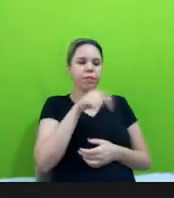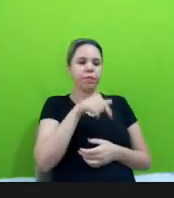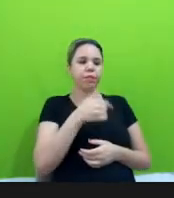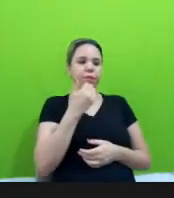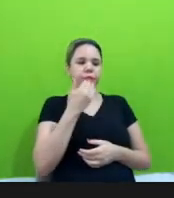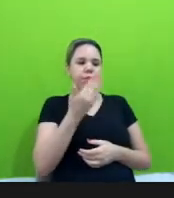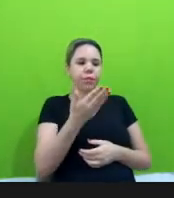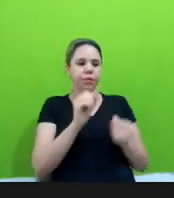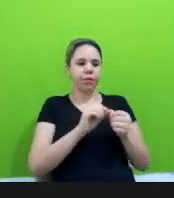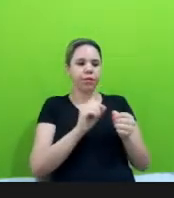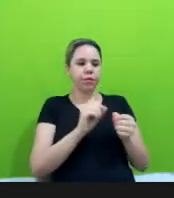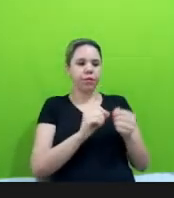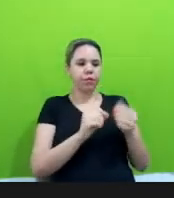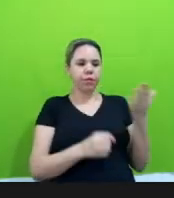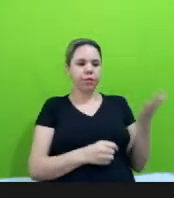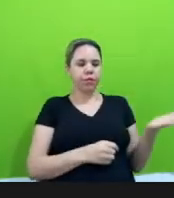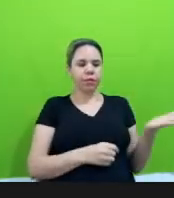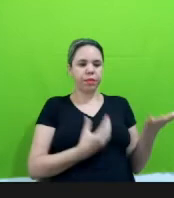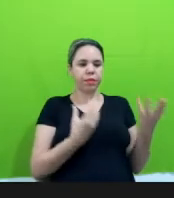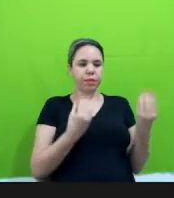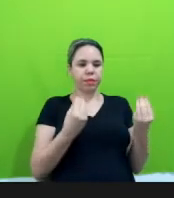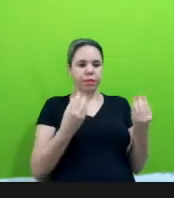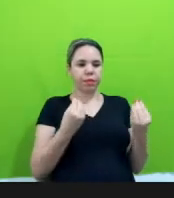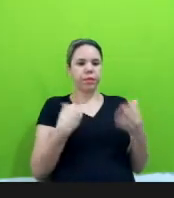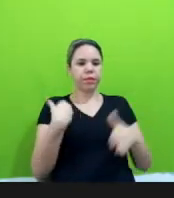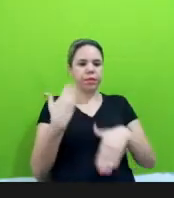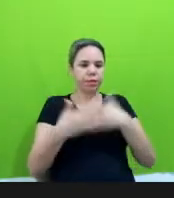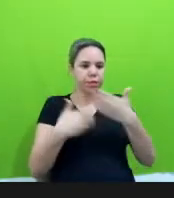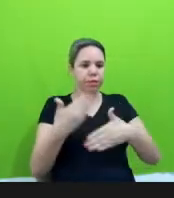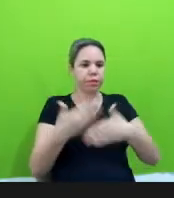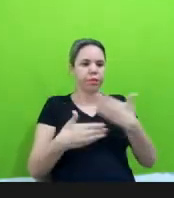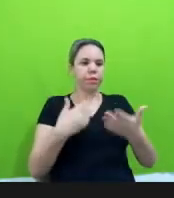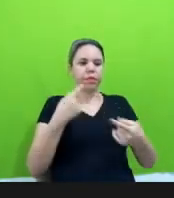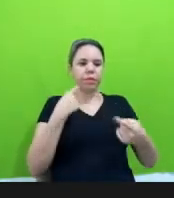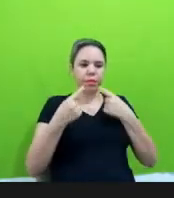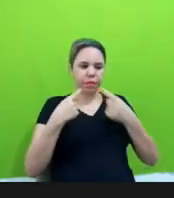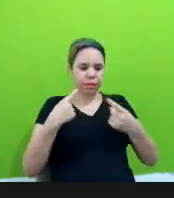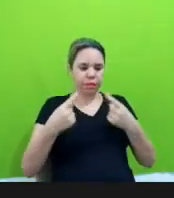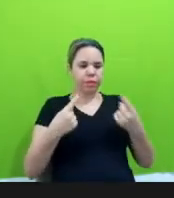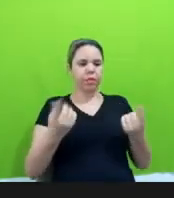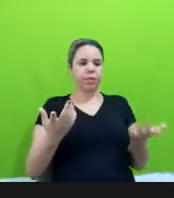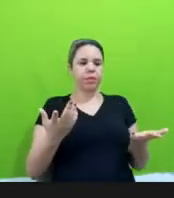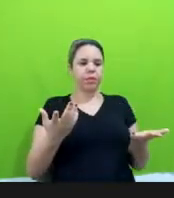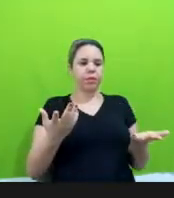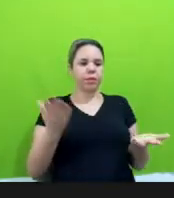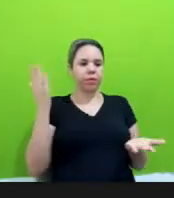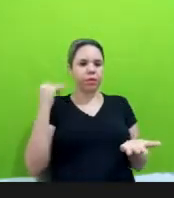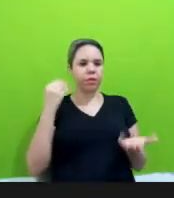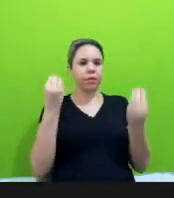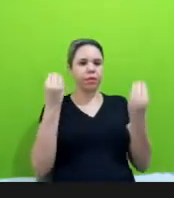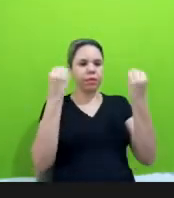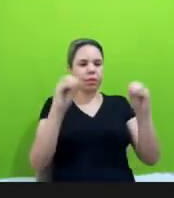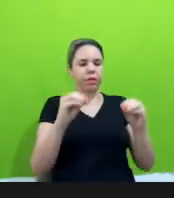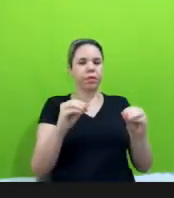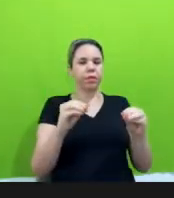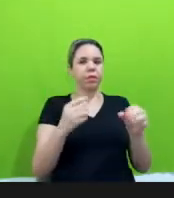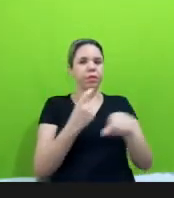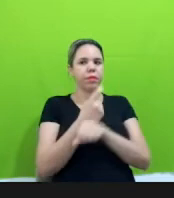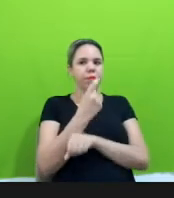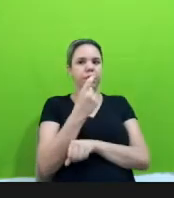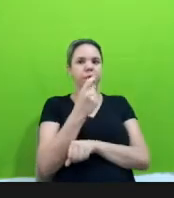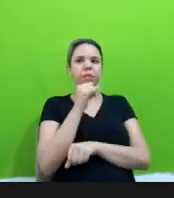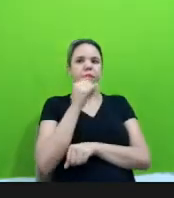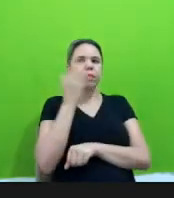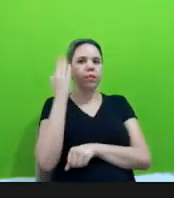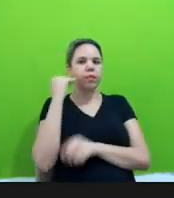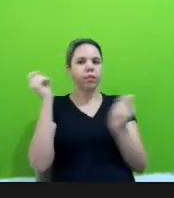fiz muito a partir desse diálogo que a Fiquei Sabendo colocou, né? Eu acabei descobrindo pela Fiquei Sabendo que era